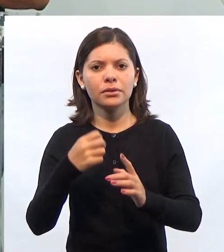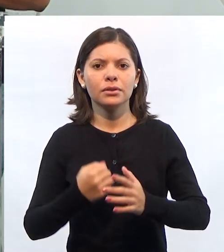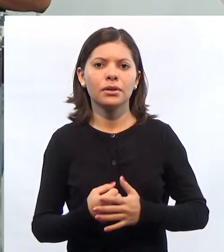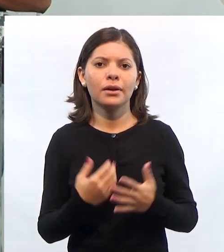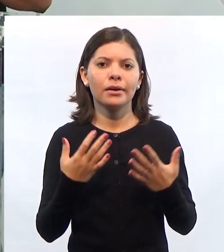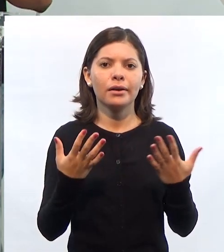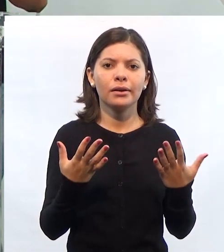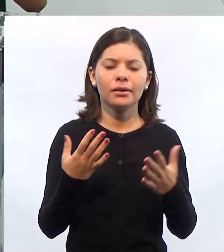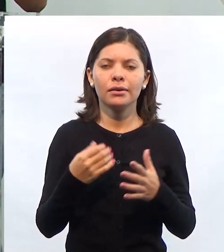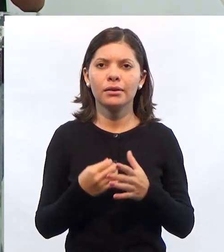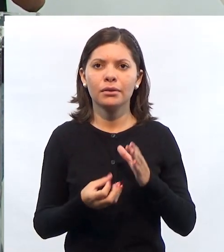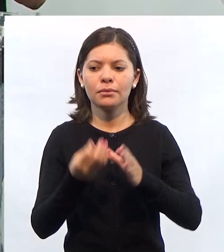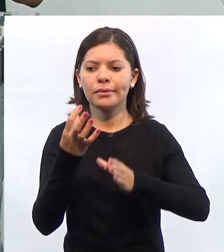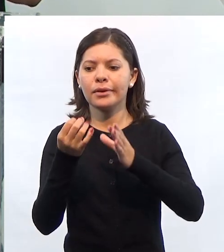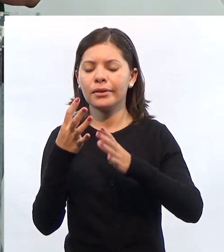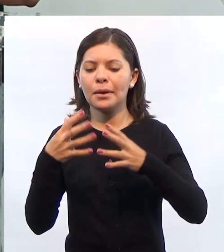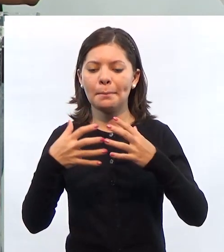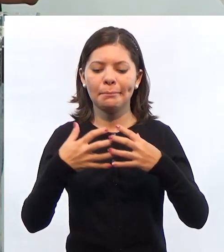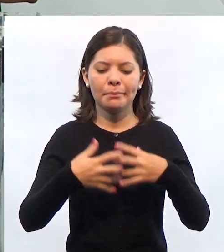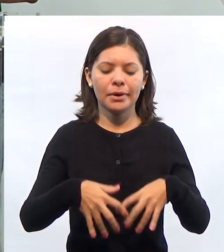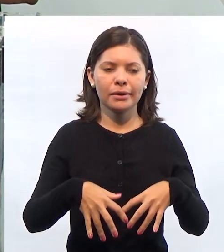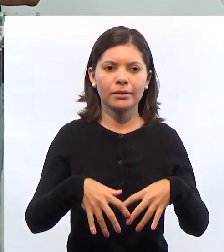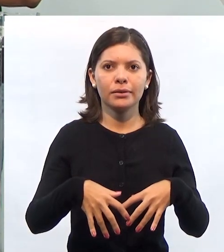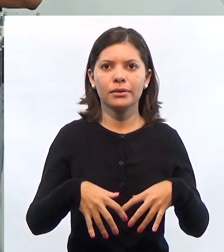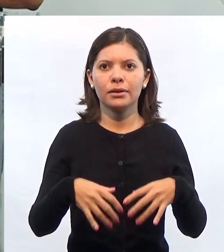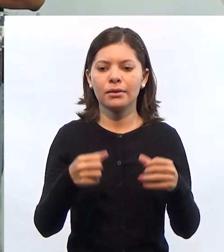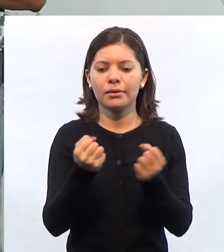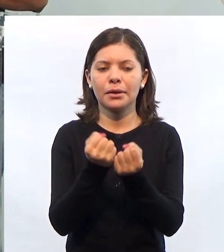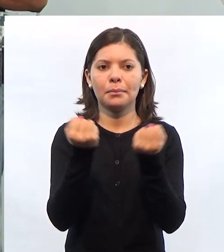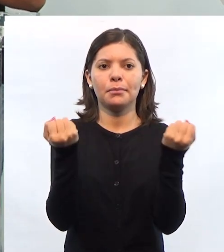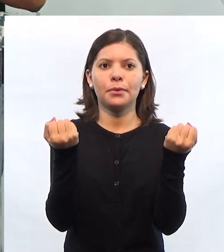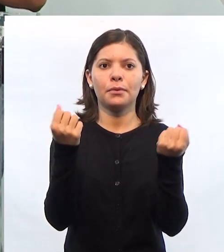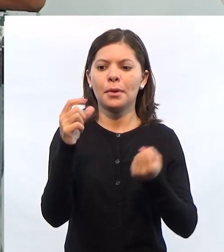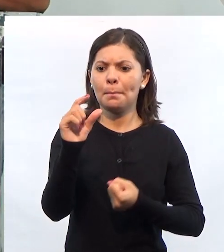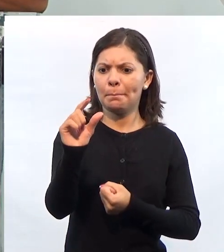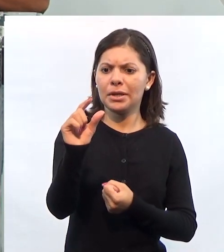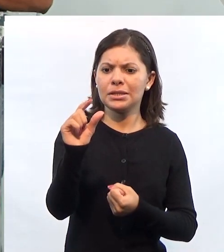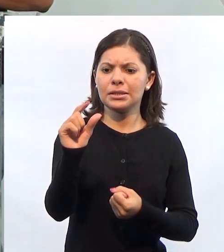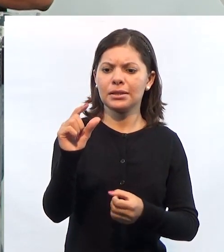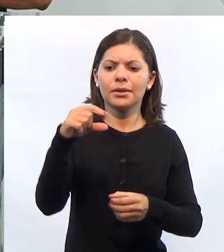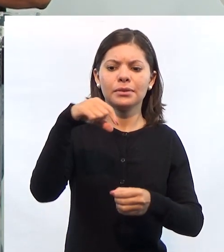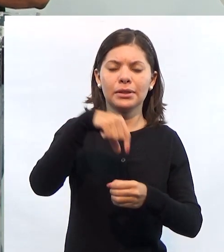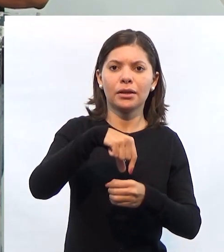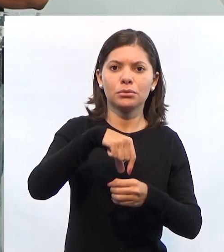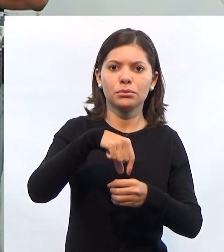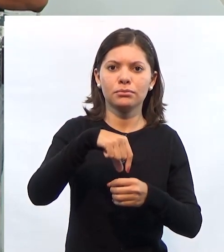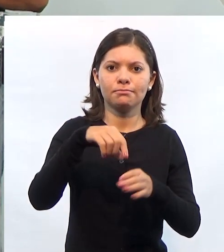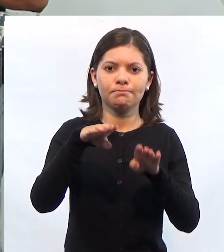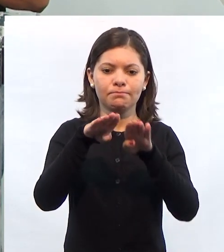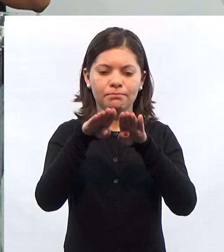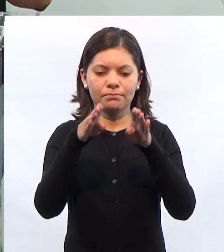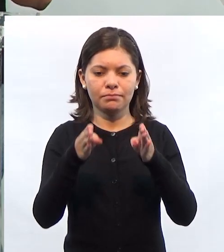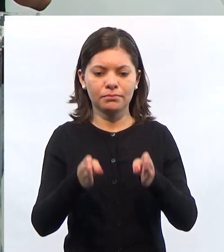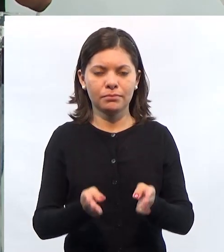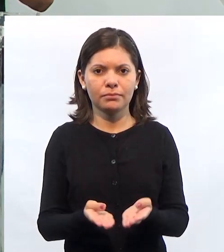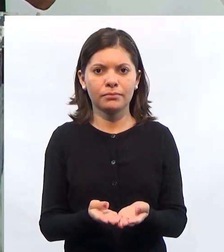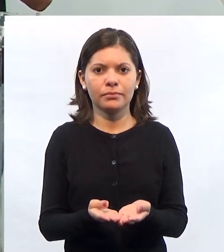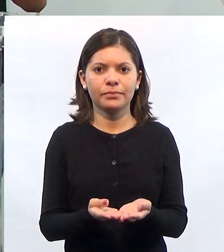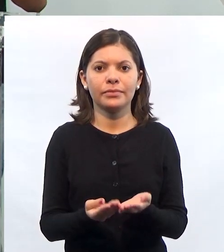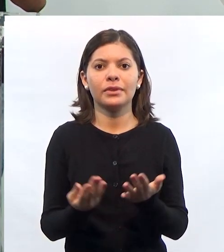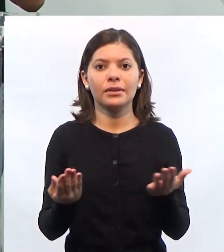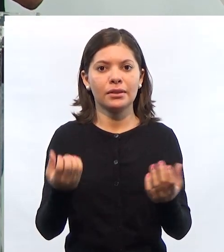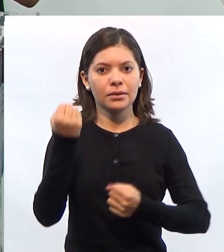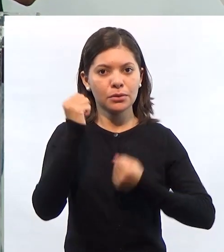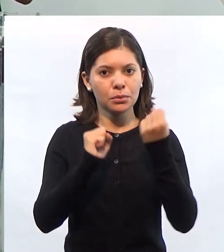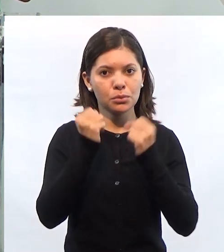digamos ah de repente a máquina quebrou e liberou uma peça um pedaço de uma peça que é o dentro da garrafa de refrigerante então nas indústrias